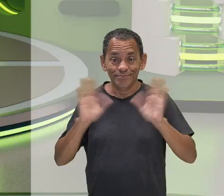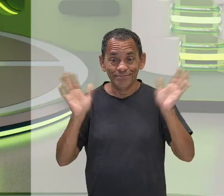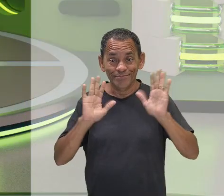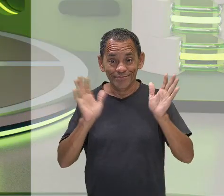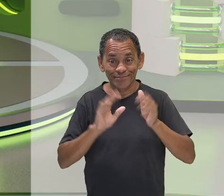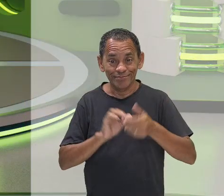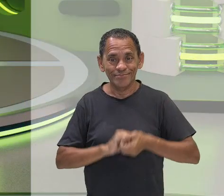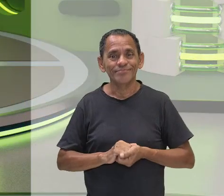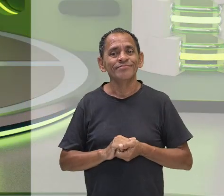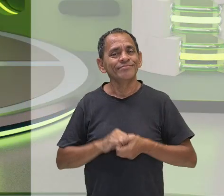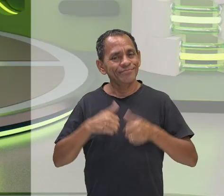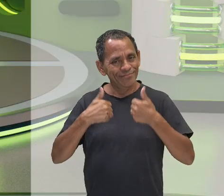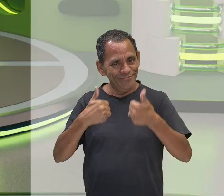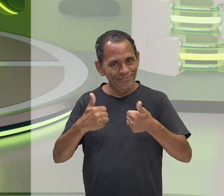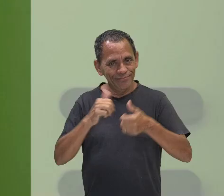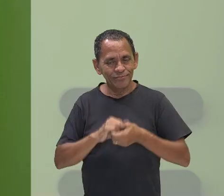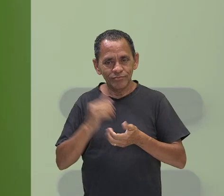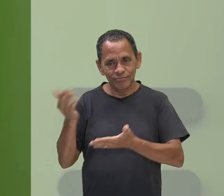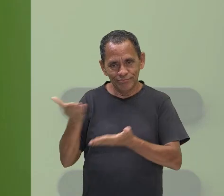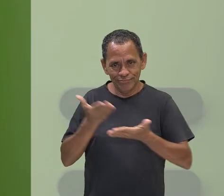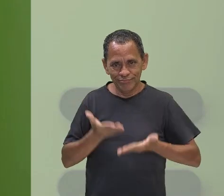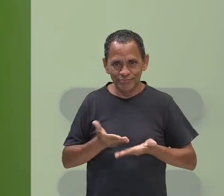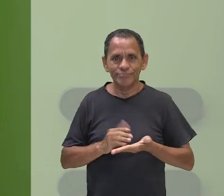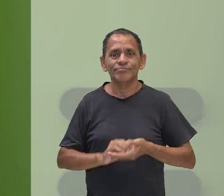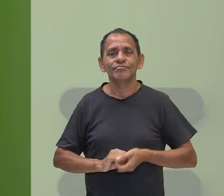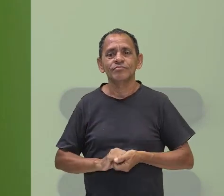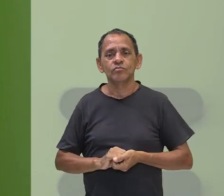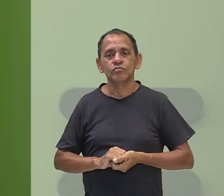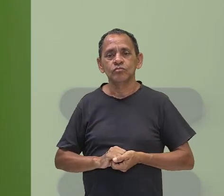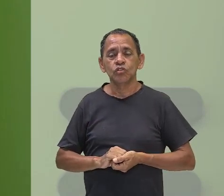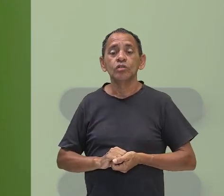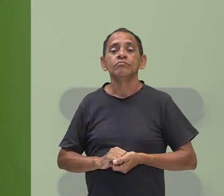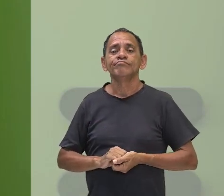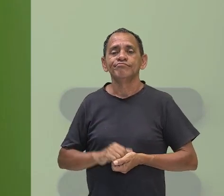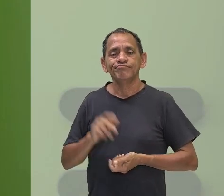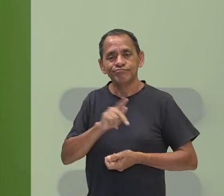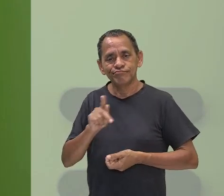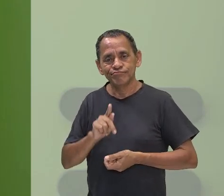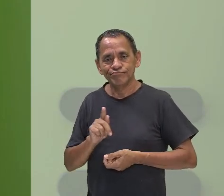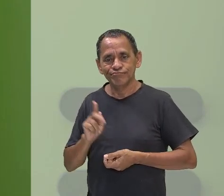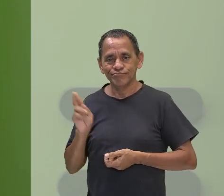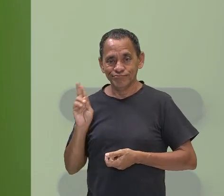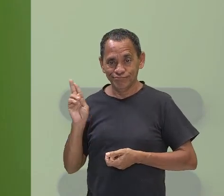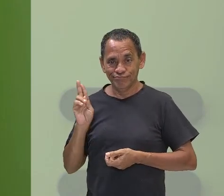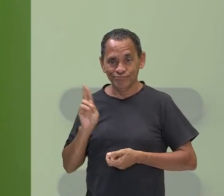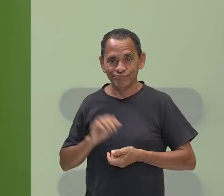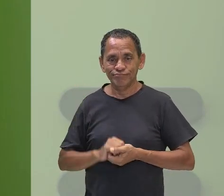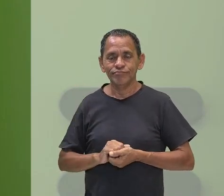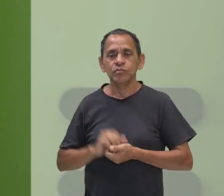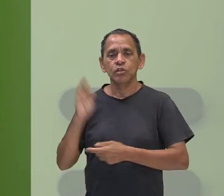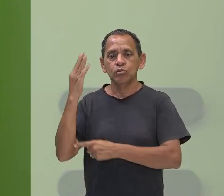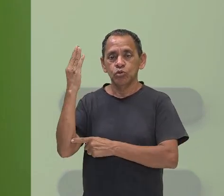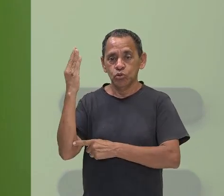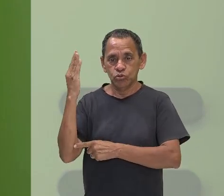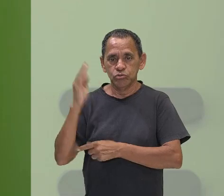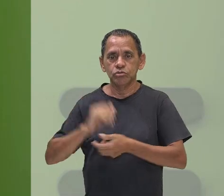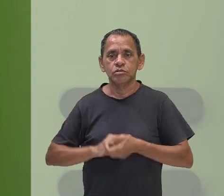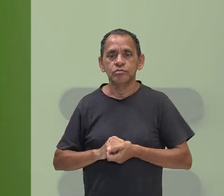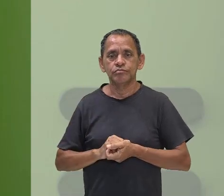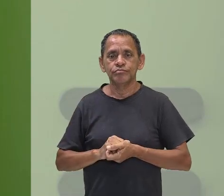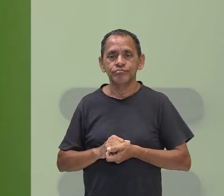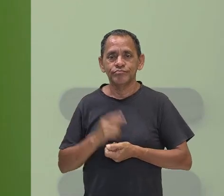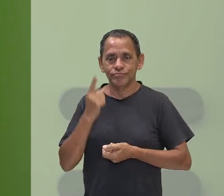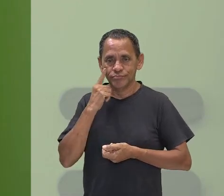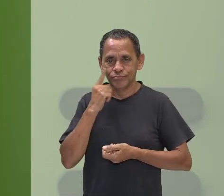Como vão todos? Sejam muito bem-vindos. Eu sou a professora Cristiane Oliveira, sua professora de Biologia, e vamos conhecer a